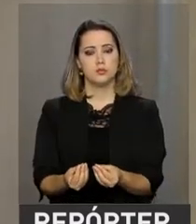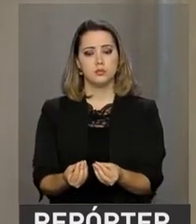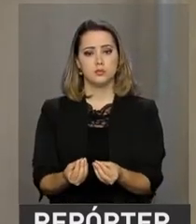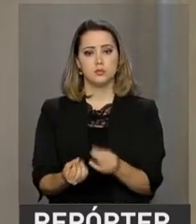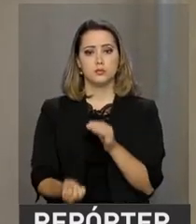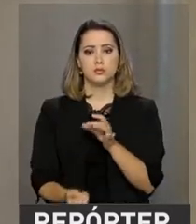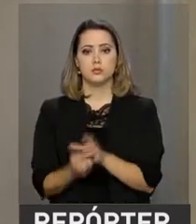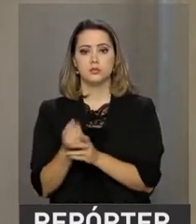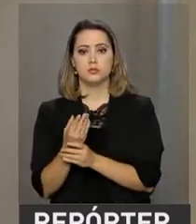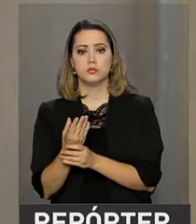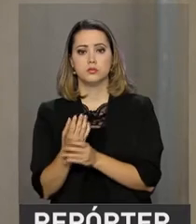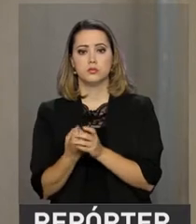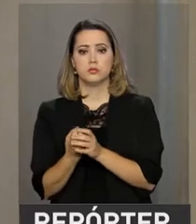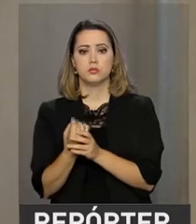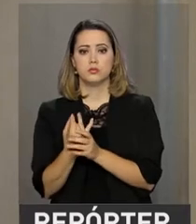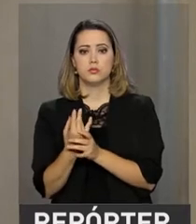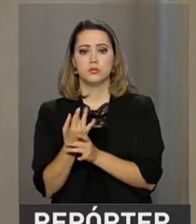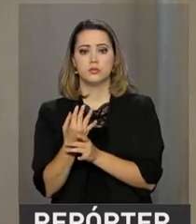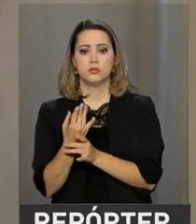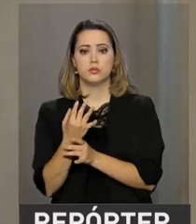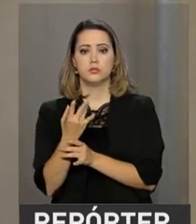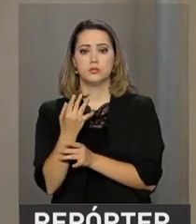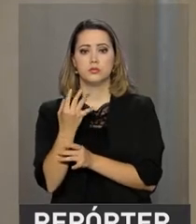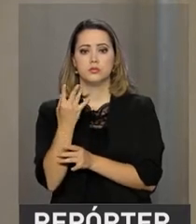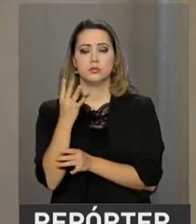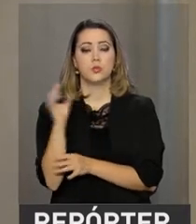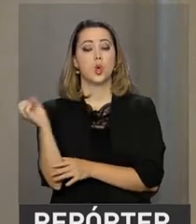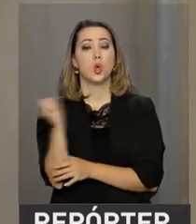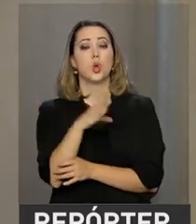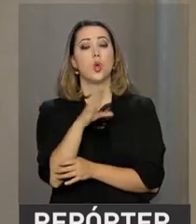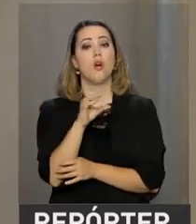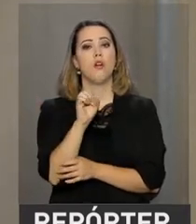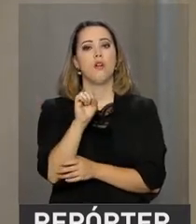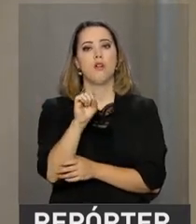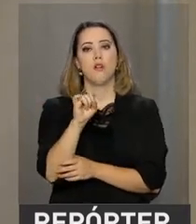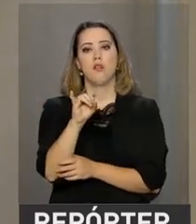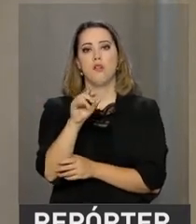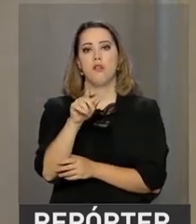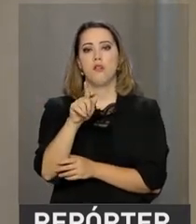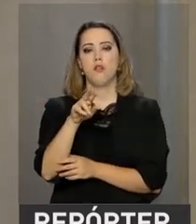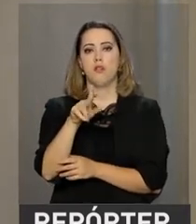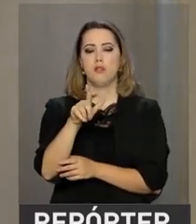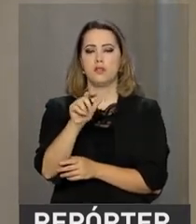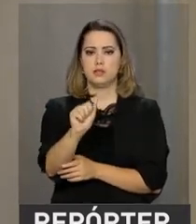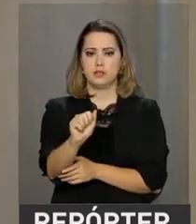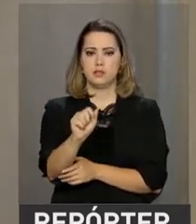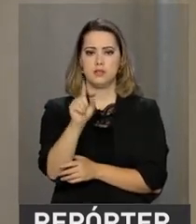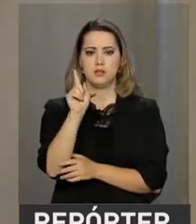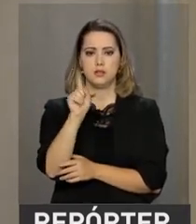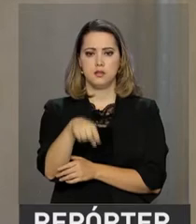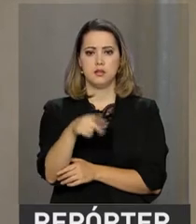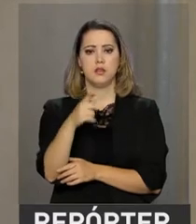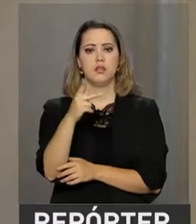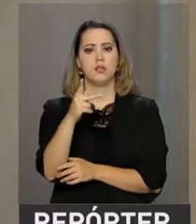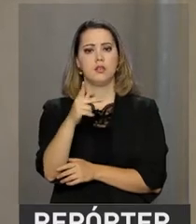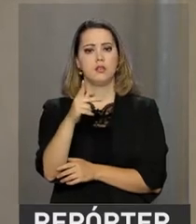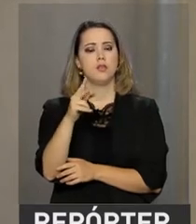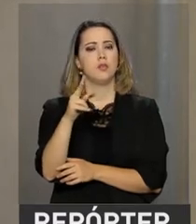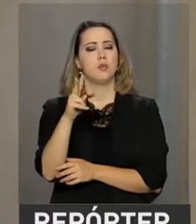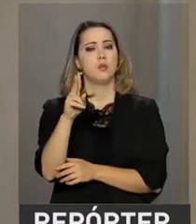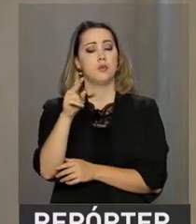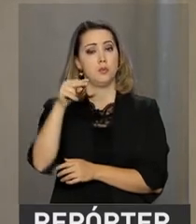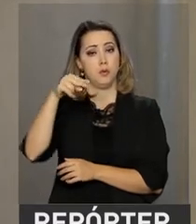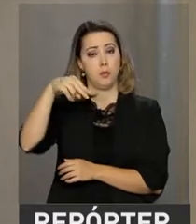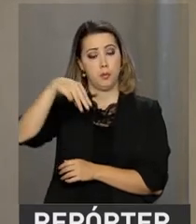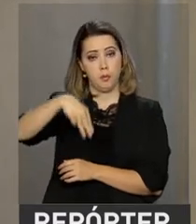fazendo nascer aqui, dando à luz uma nova sigla, né, que é o PMUC, né, o Programa sobre a Mudança do